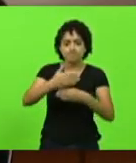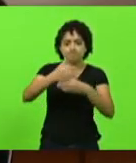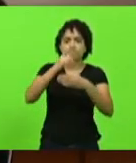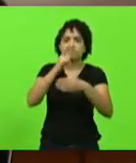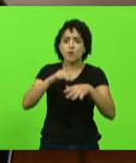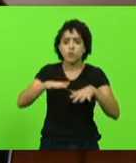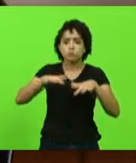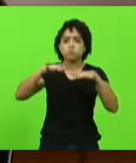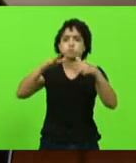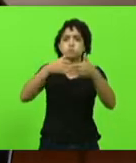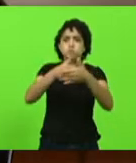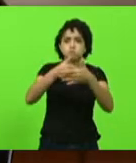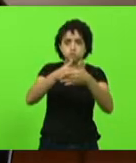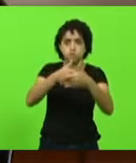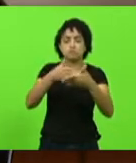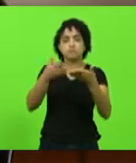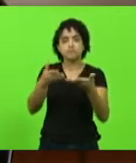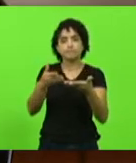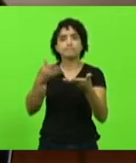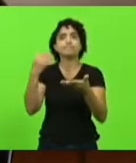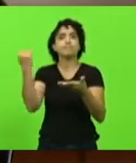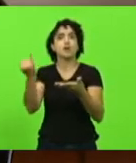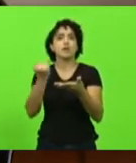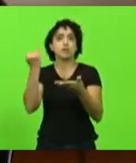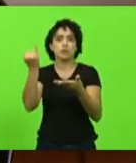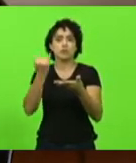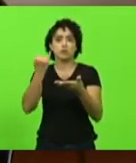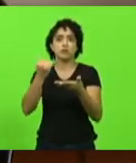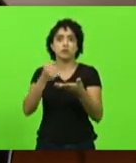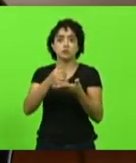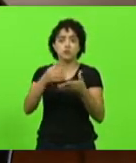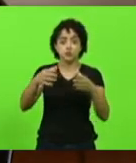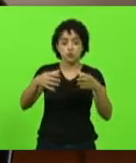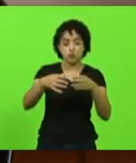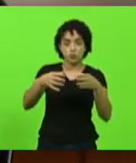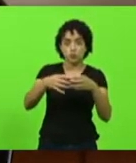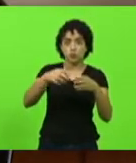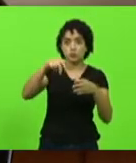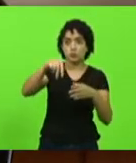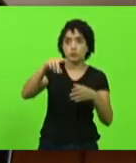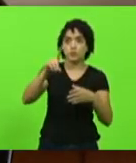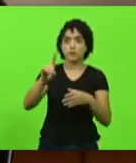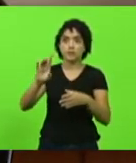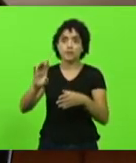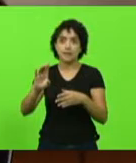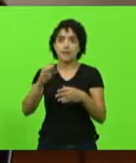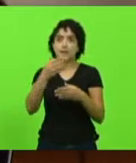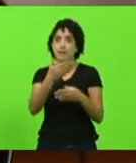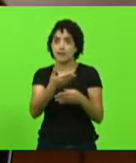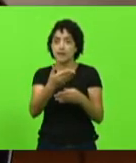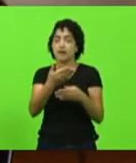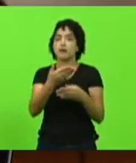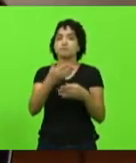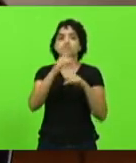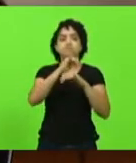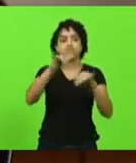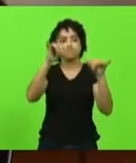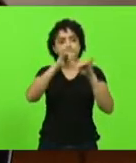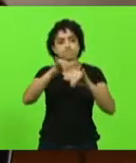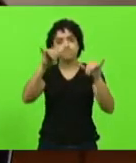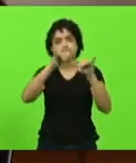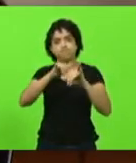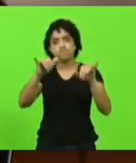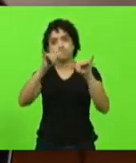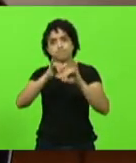veja tamanha importância do Grupo ND estar lá em Rio do Sul, levando a informação, levando